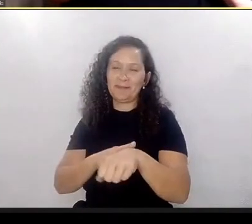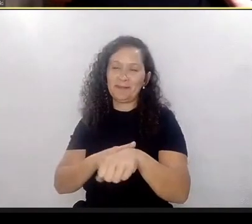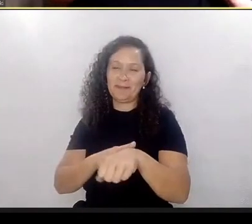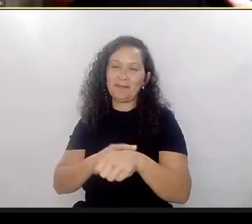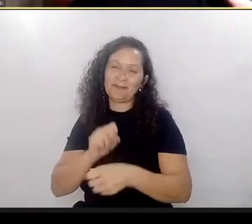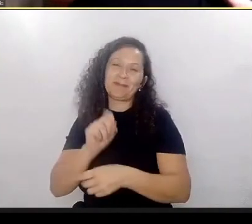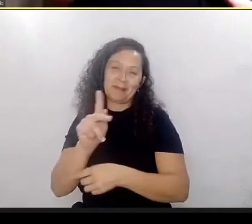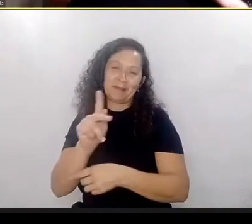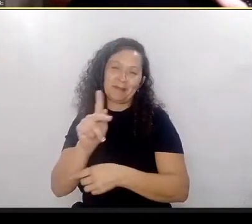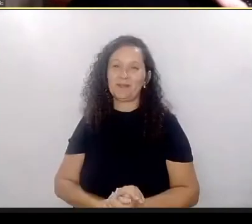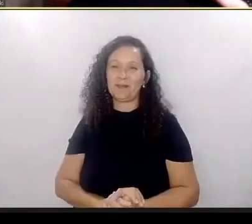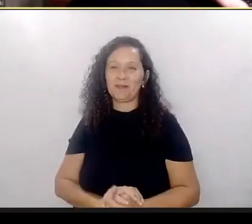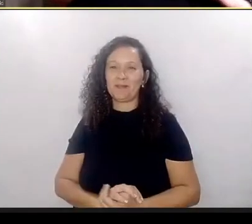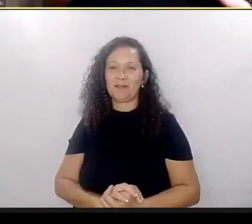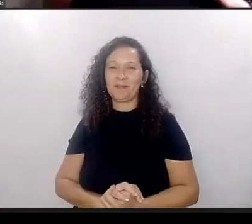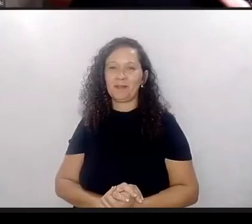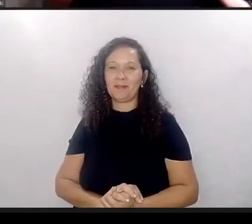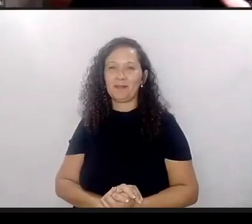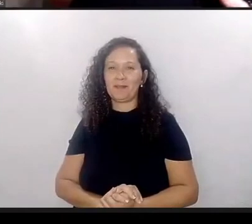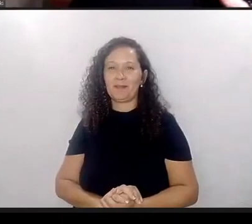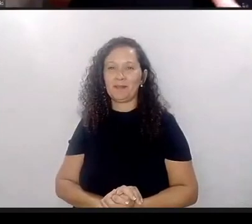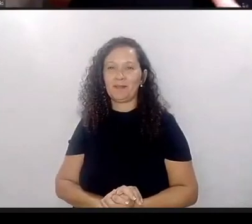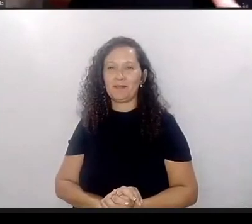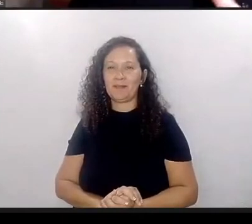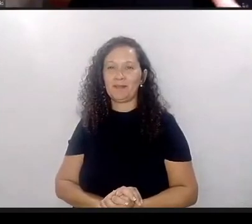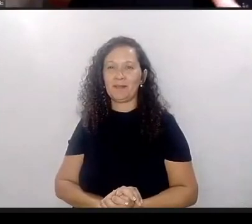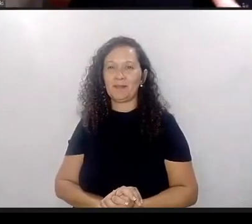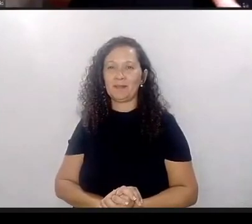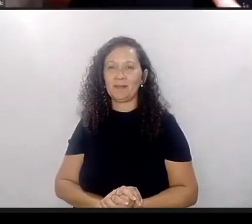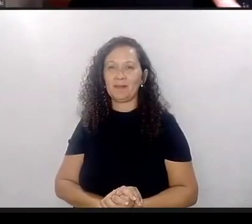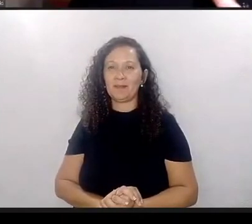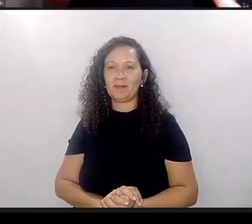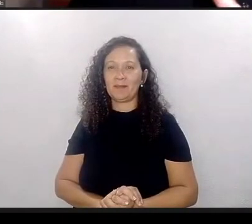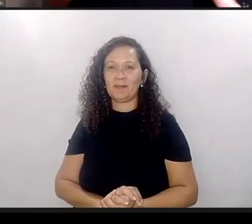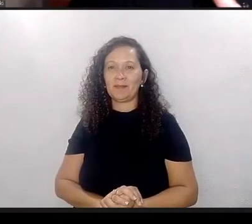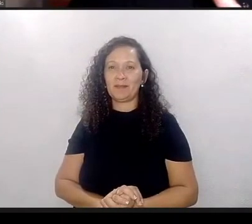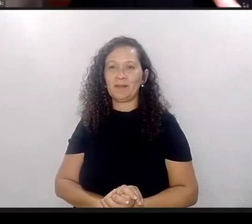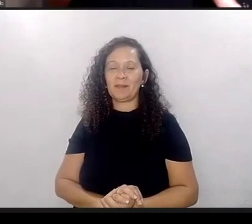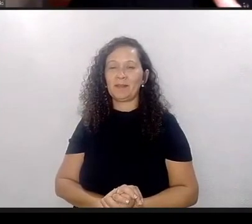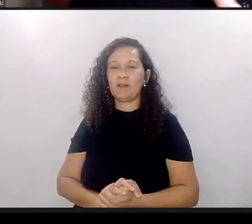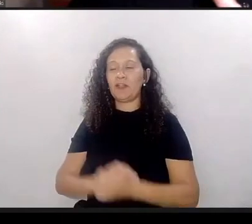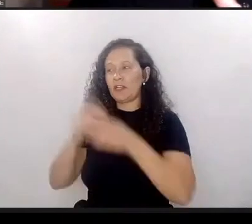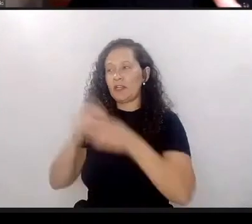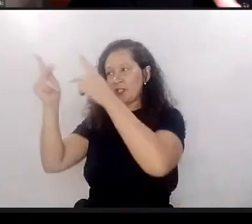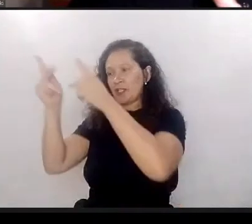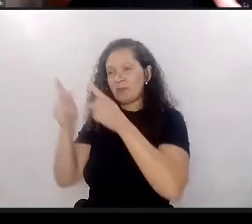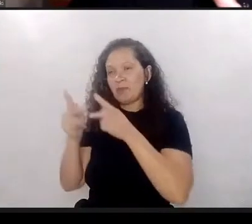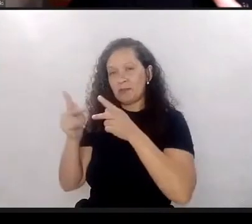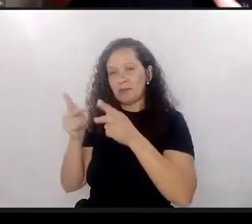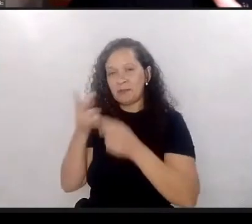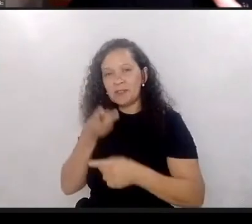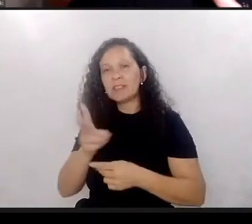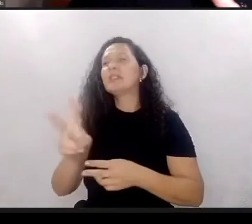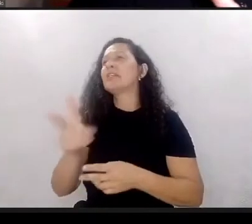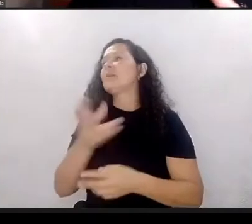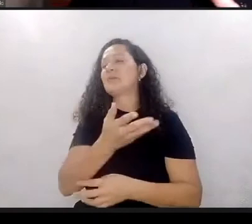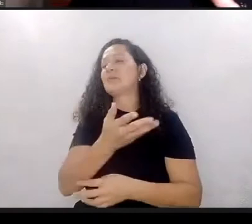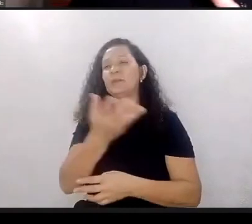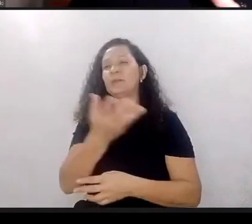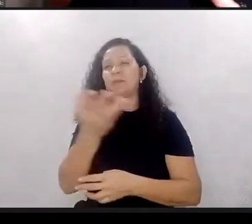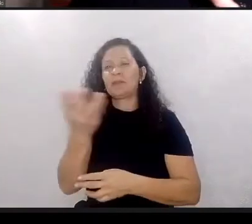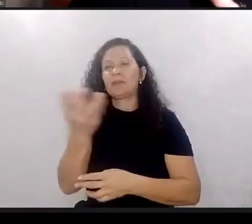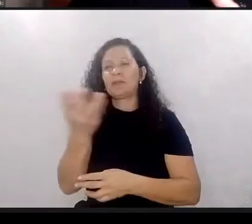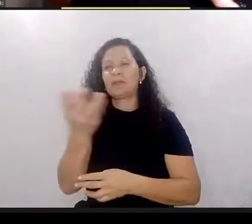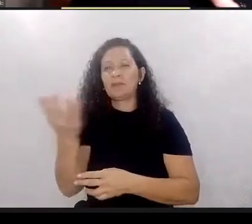tempo. Claro, você sempre será bem-vindo na FAUNB, né? Conforme sua Obrigado. disponibilidade,